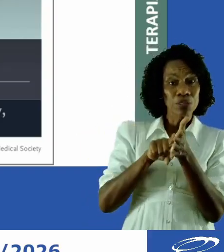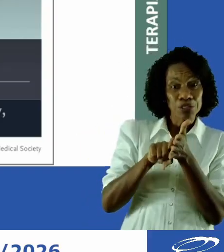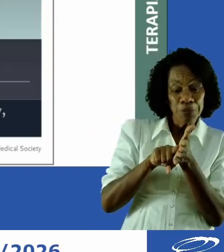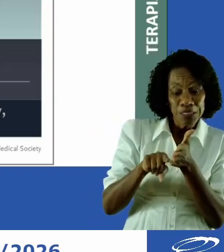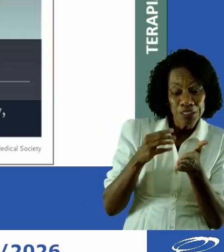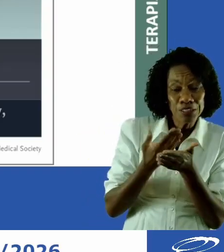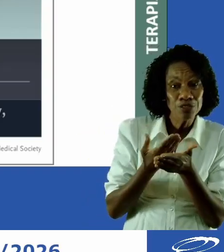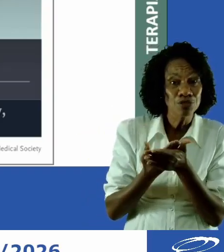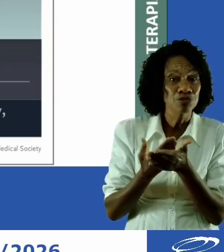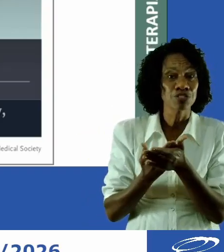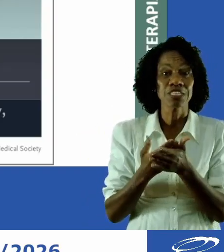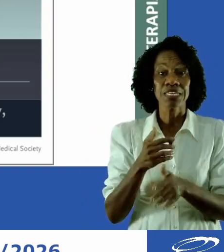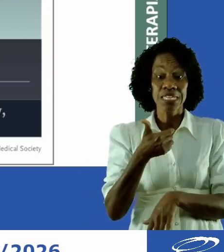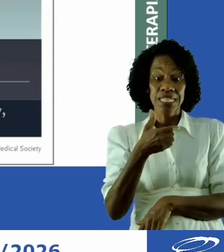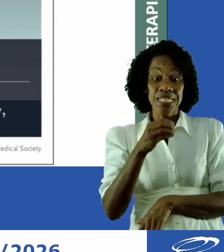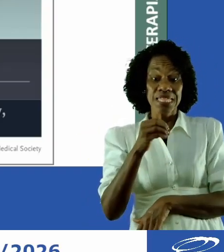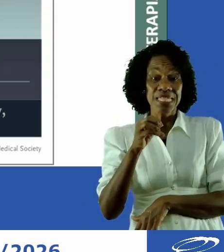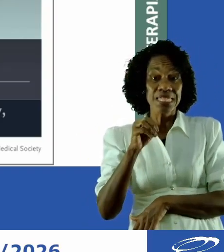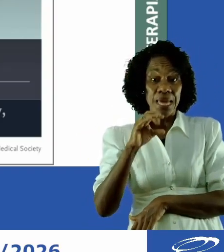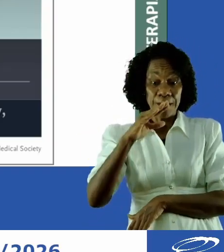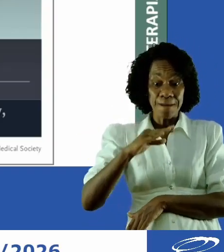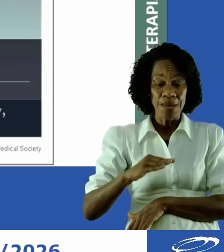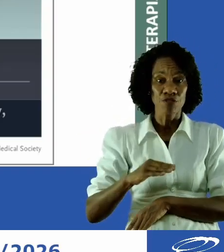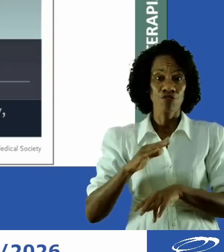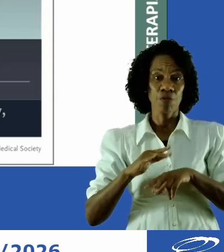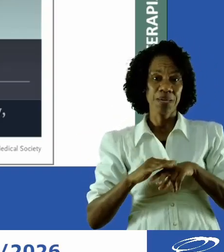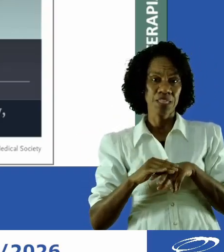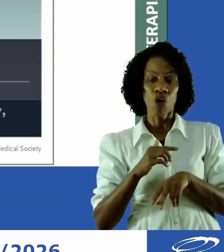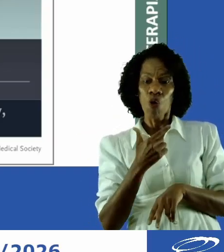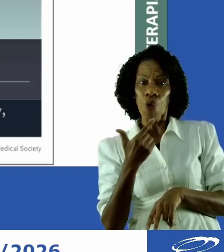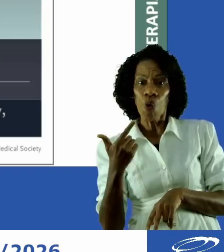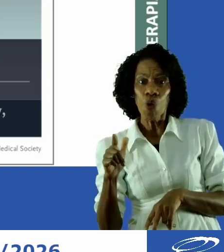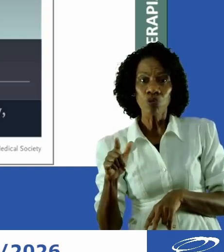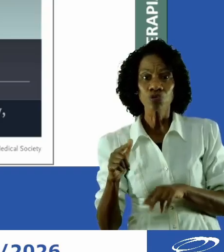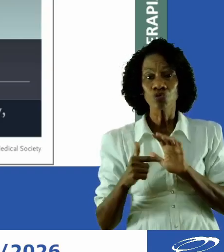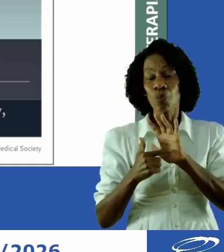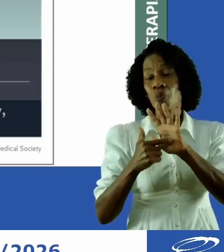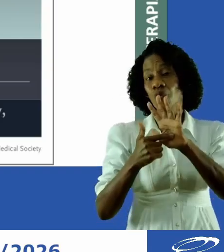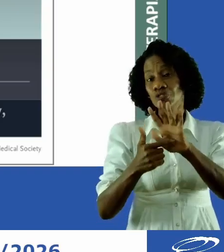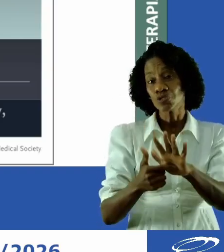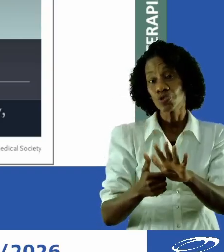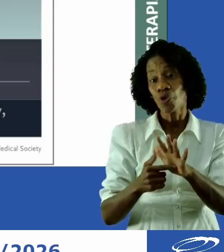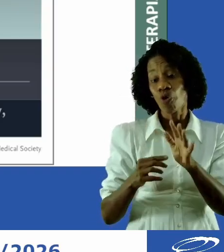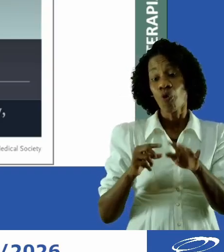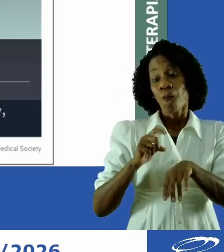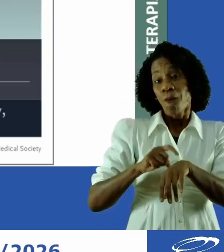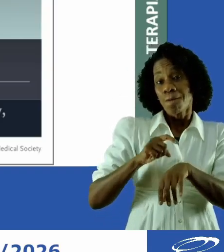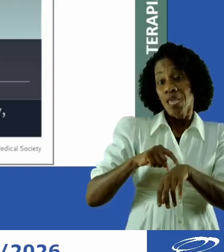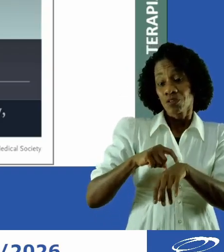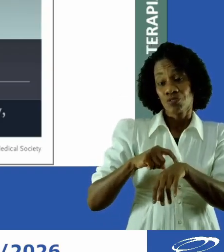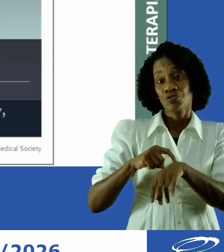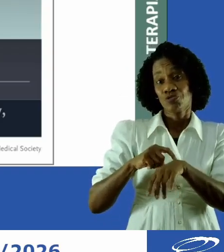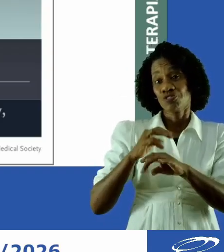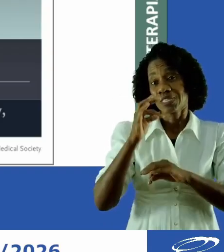menos de 100 pacientes. Outros ensaios clínicos mostraram que era possível diminuir o tempo de tratamento. Por exemplo, o Jaime Lora